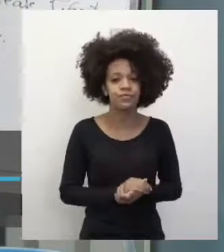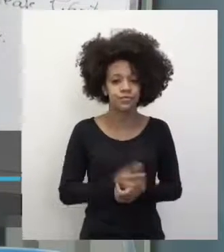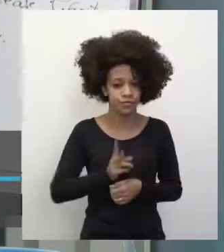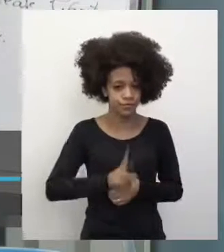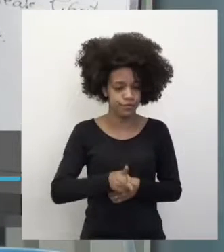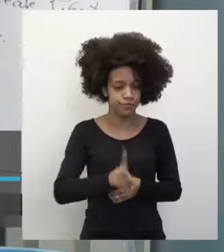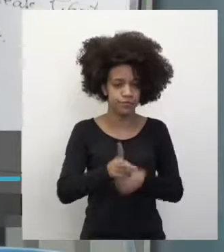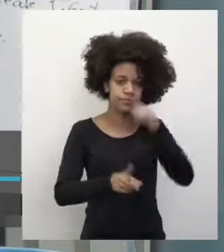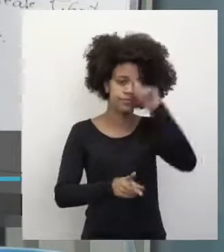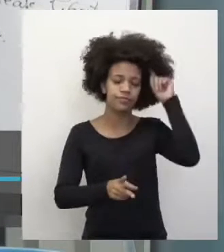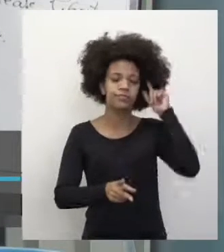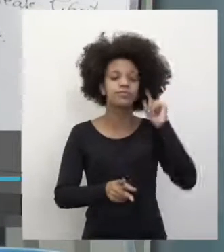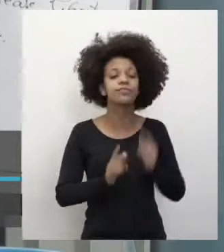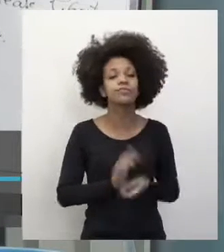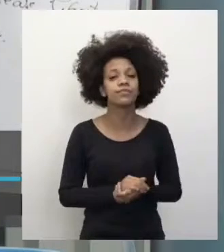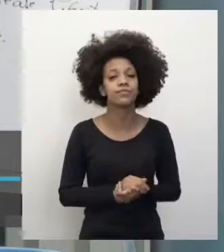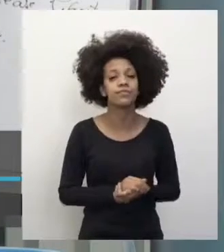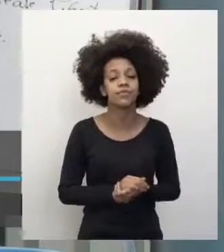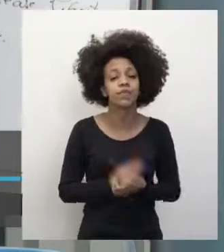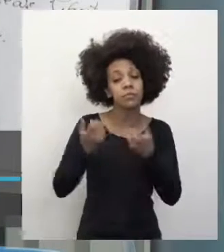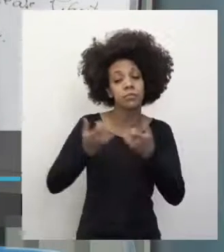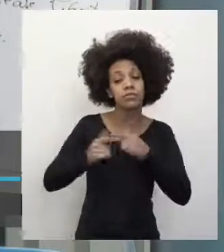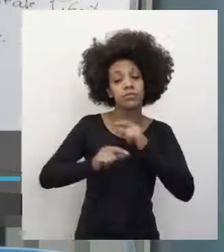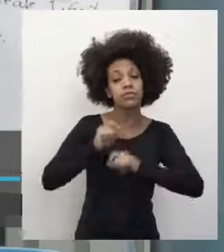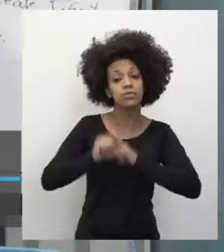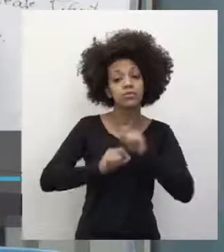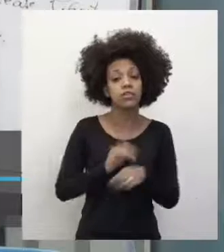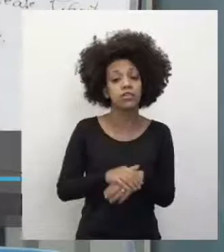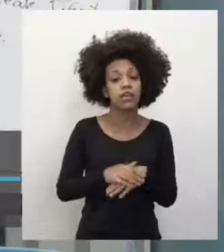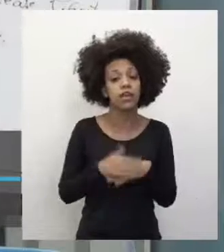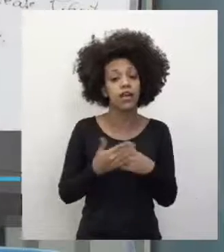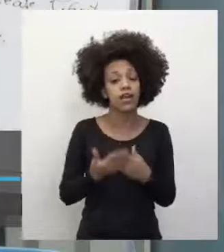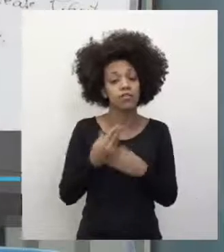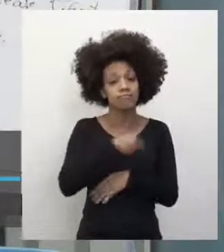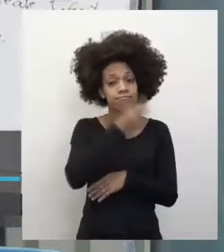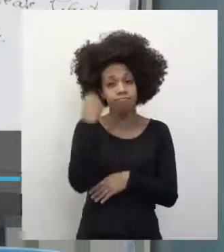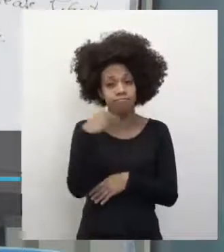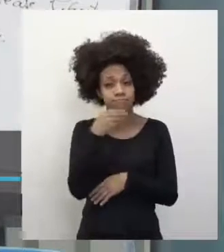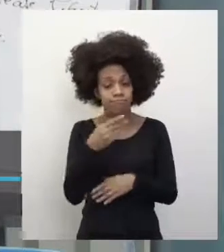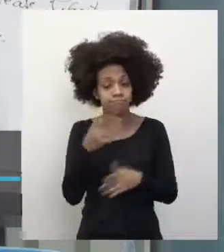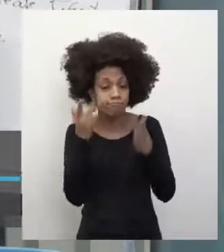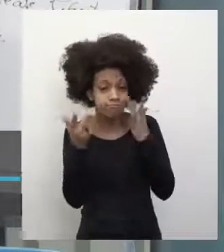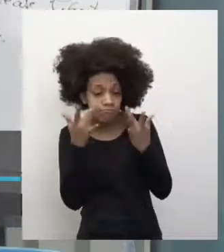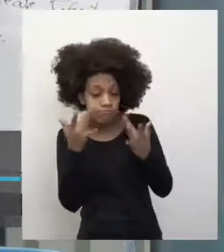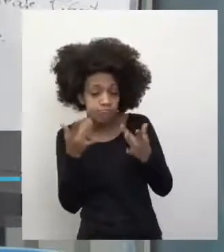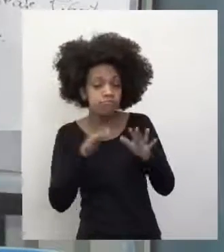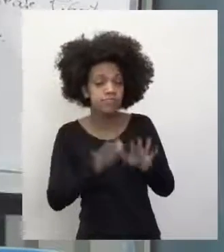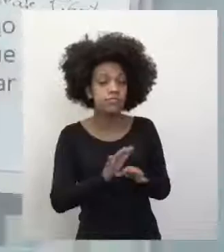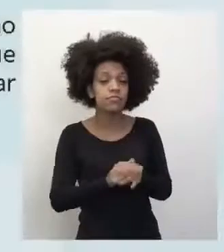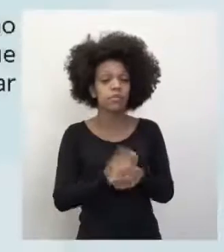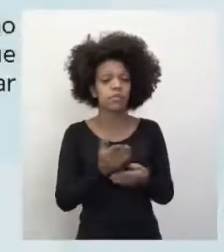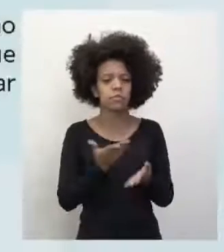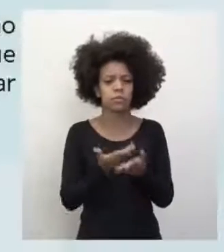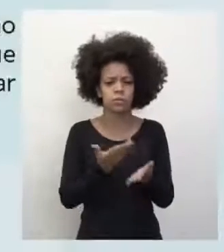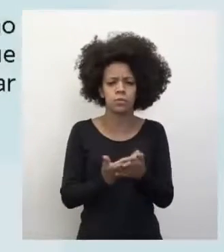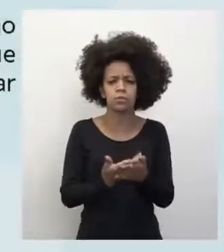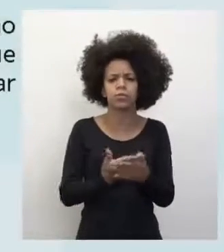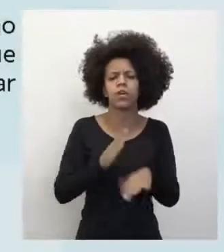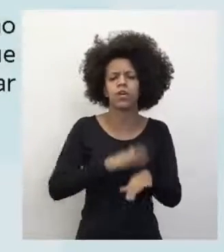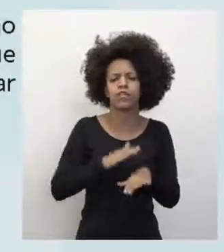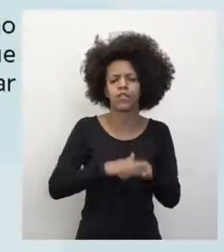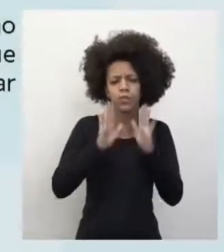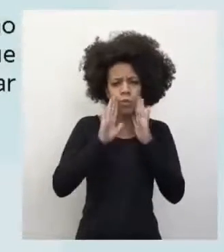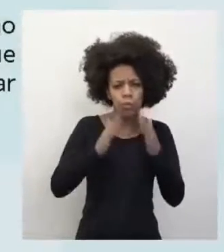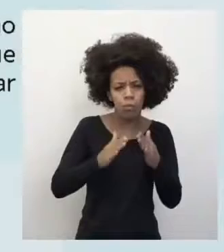continua, tá? Falando um pouquinho aqui sobre a estética teatral, tá? Então, são estudos realizados sob o ponto de